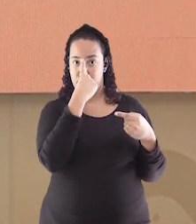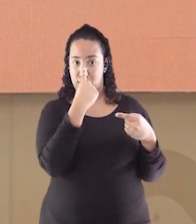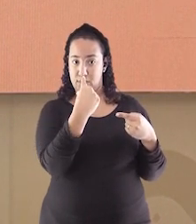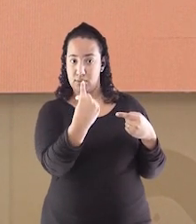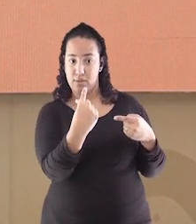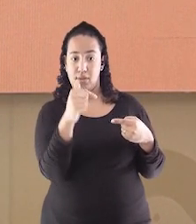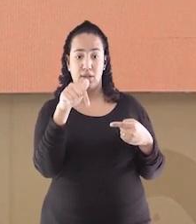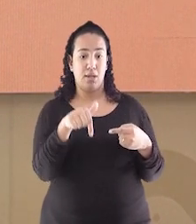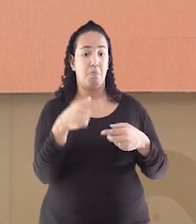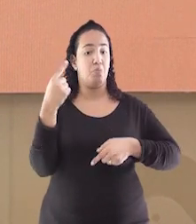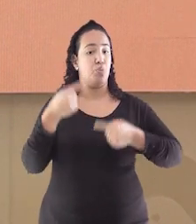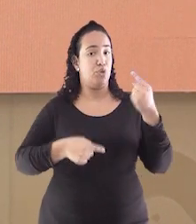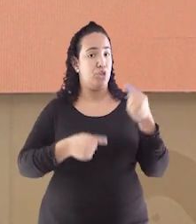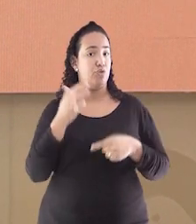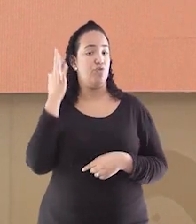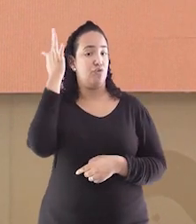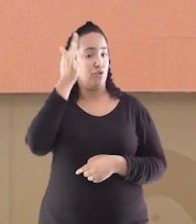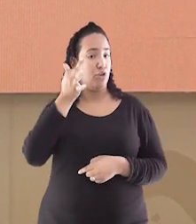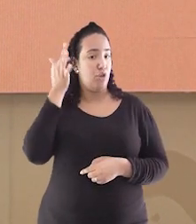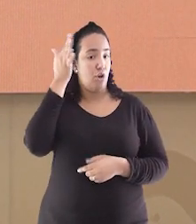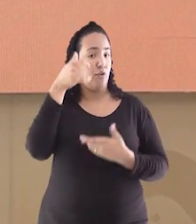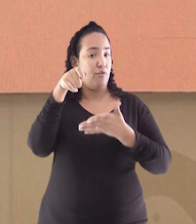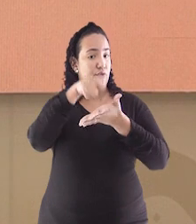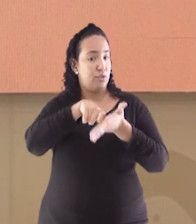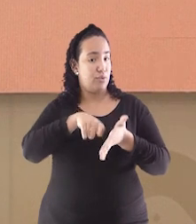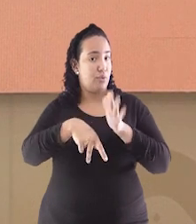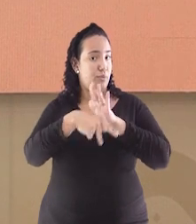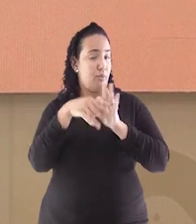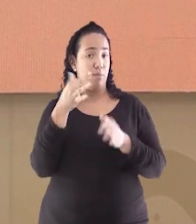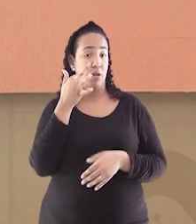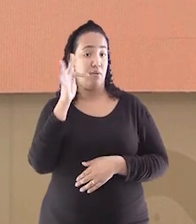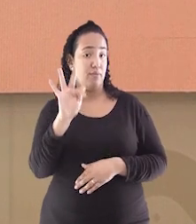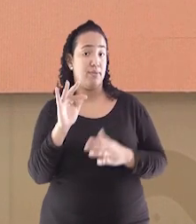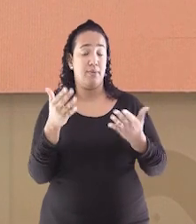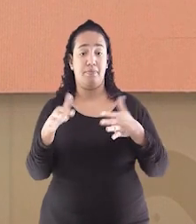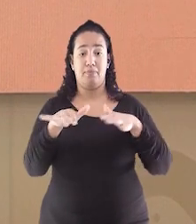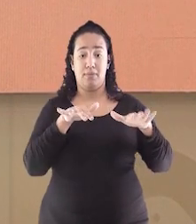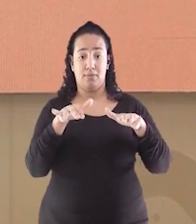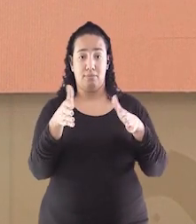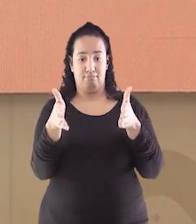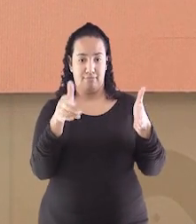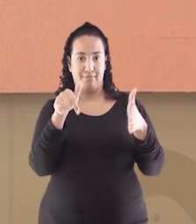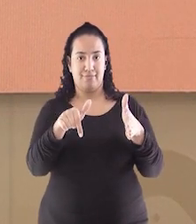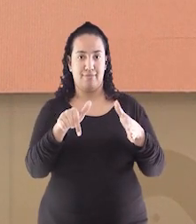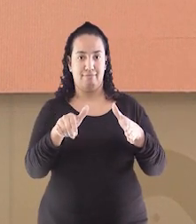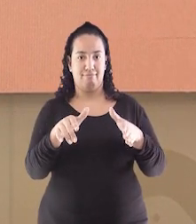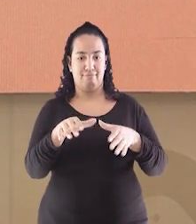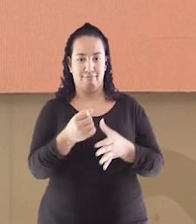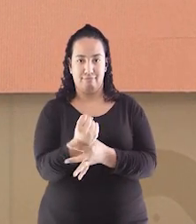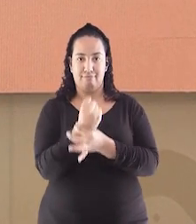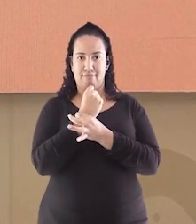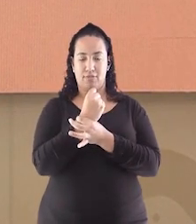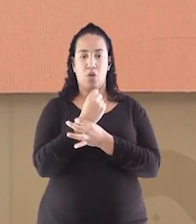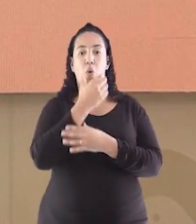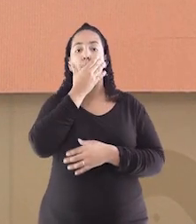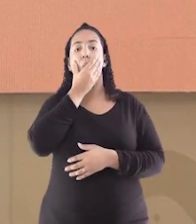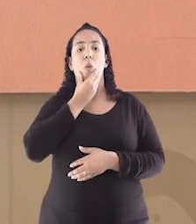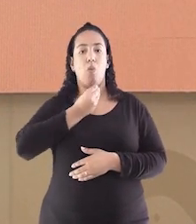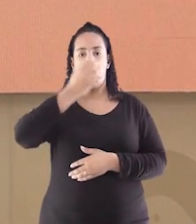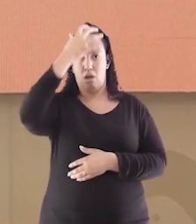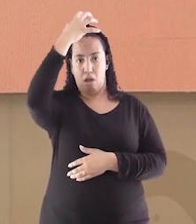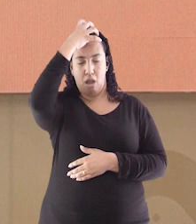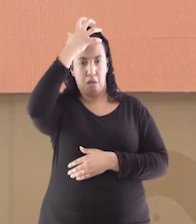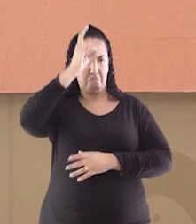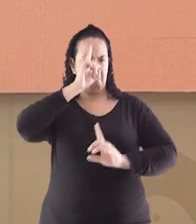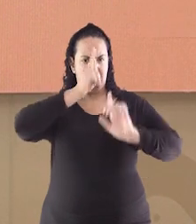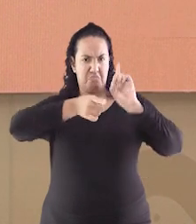absolutismo, todas as decisões eram tomadas pelo rei. Independente do que ele tratasse, ele dava sempre a última palavra em julgamentos. Ele